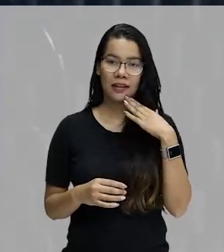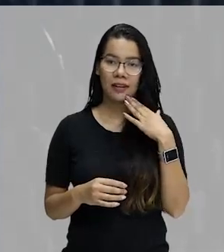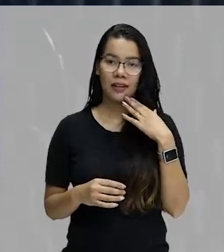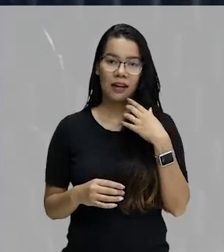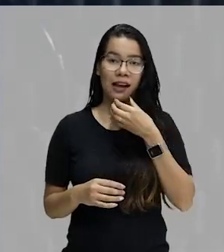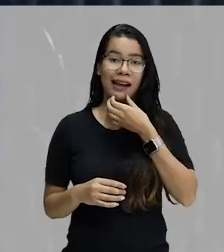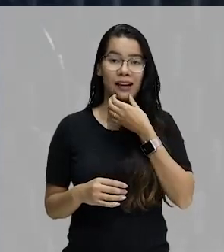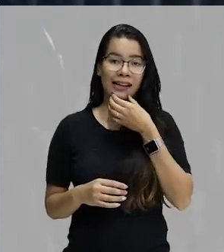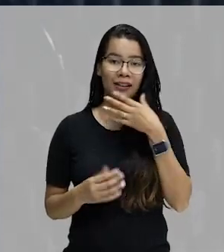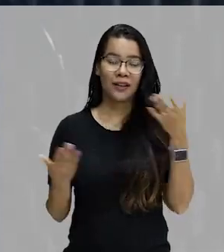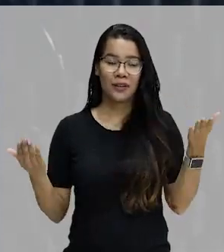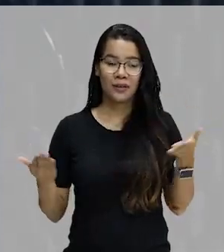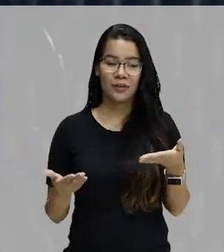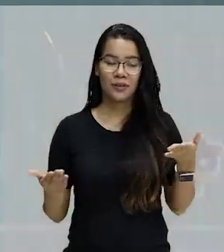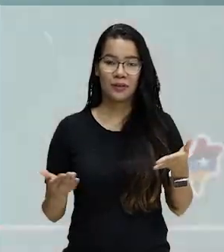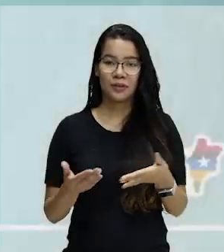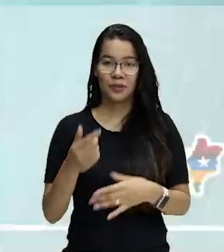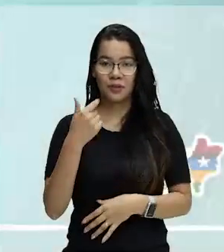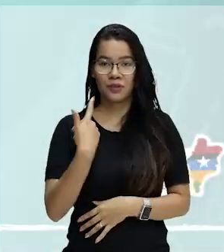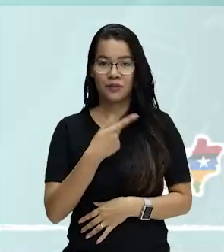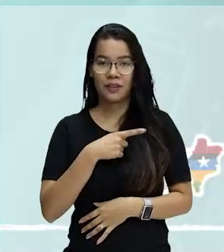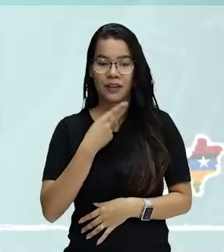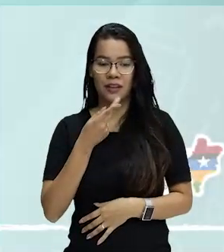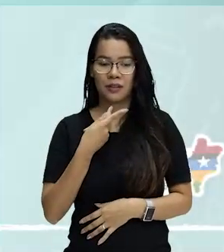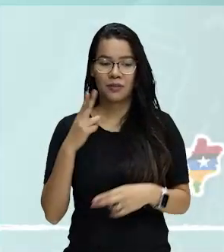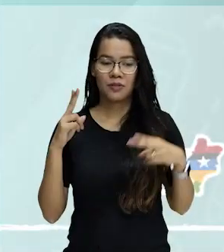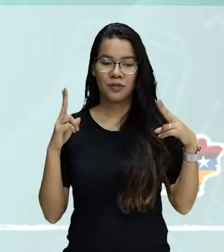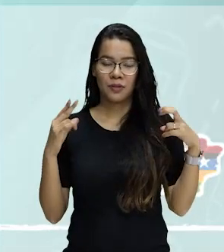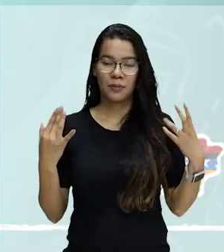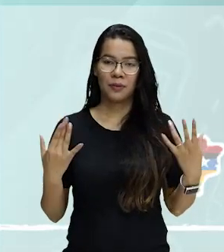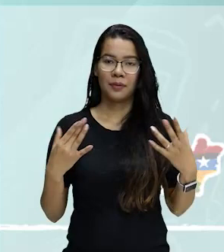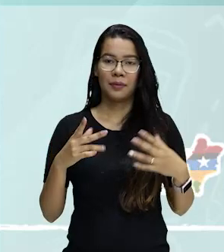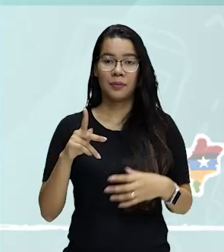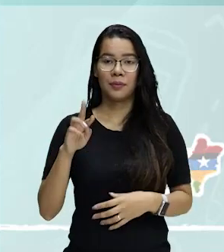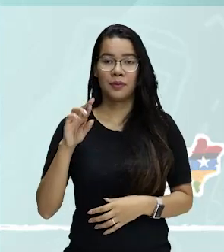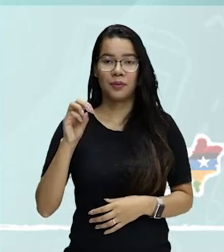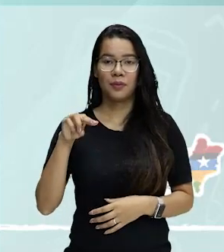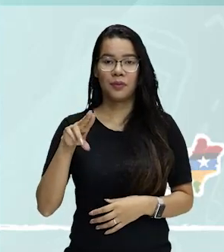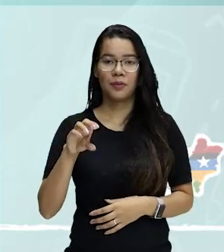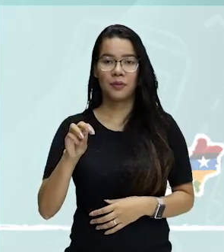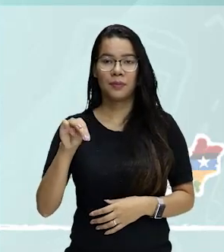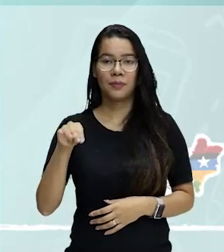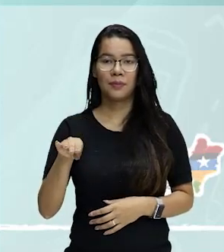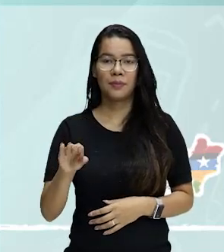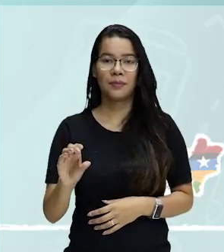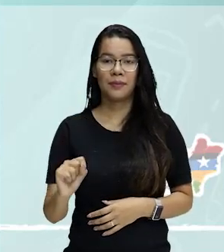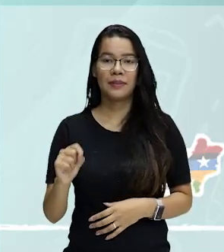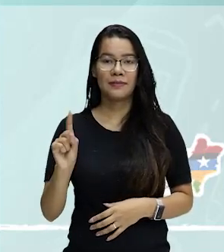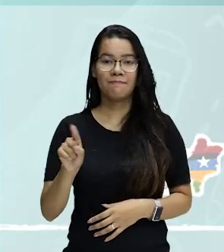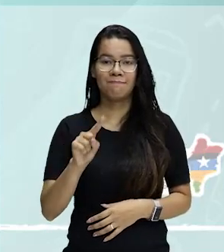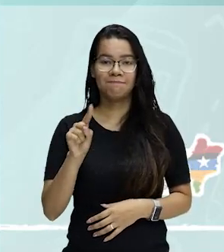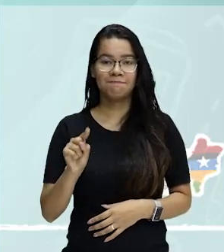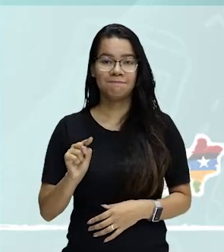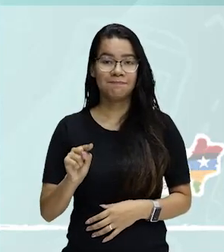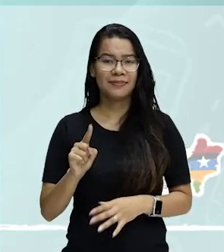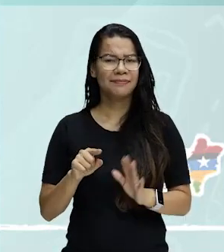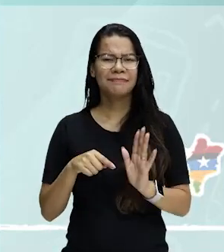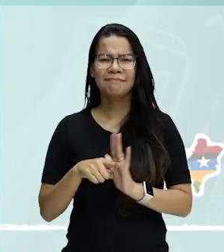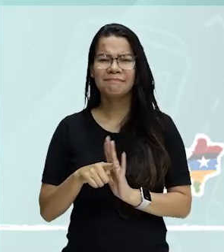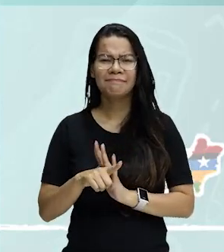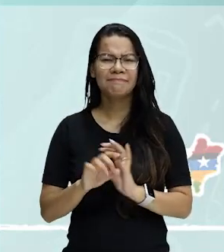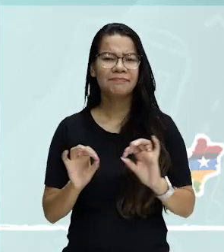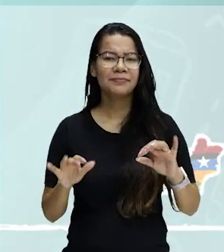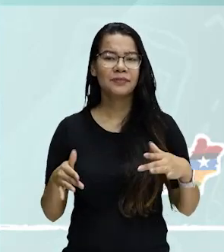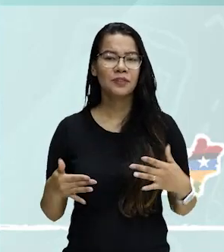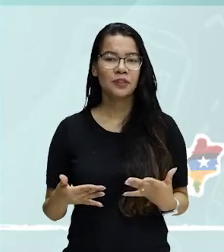nós vamos falar de interrogative pronouns, ou pronomes interrogativos. Pronomes interrogativos, como o próprio nome